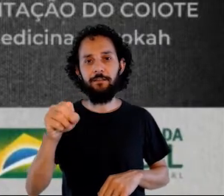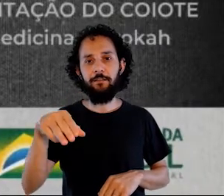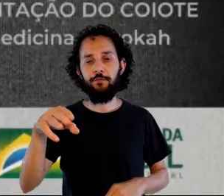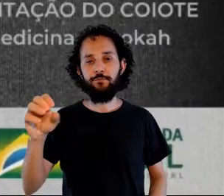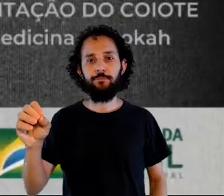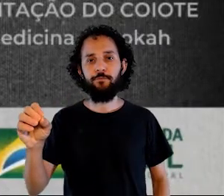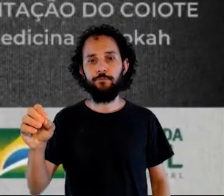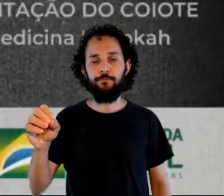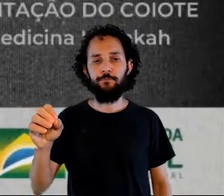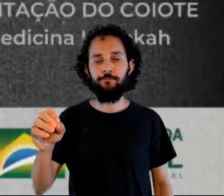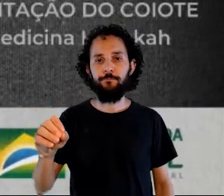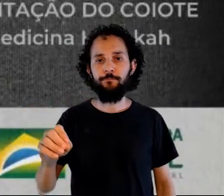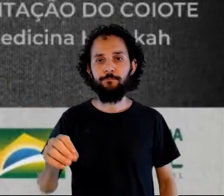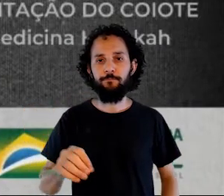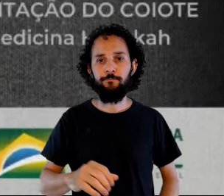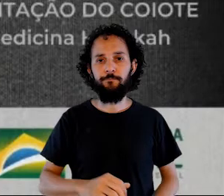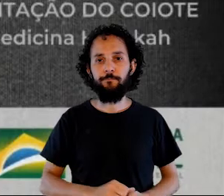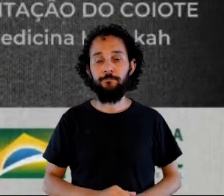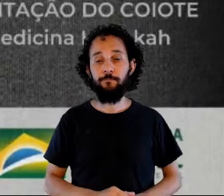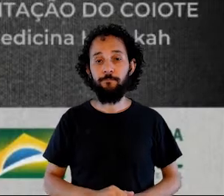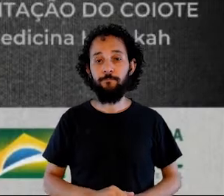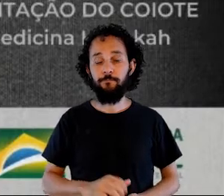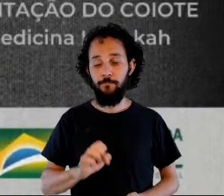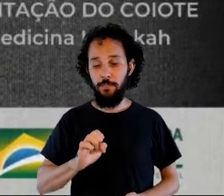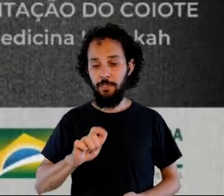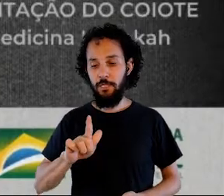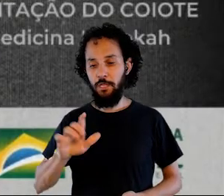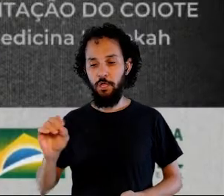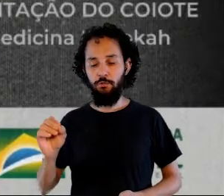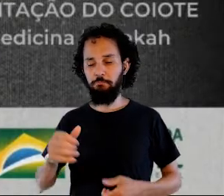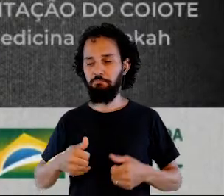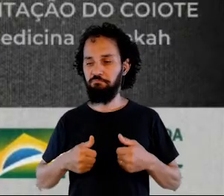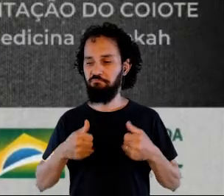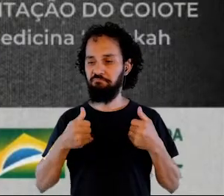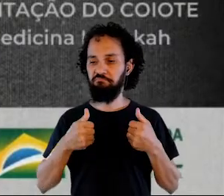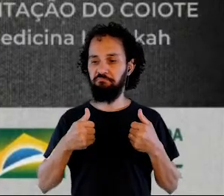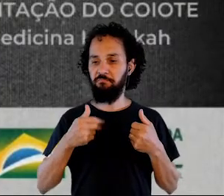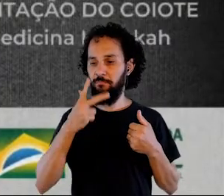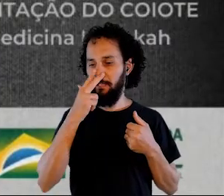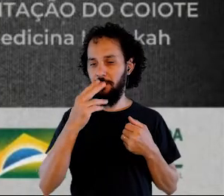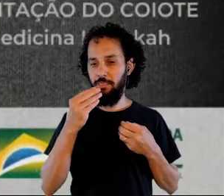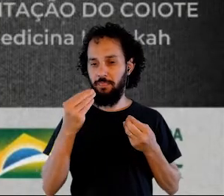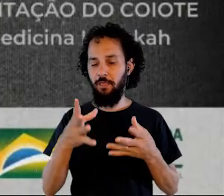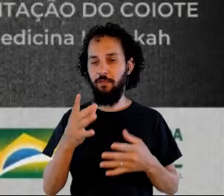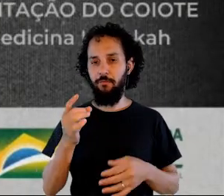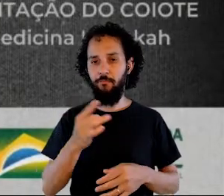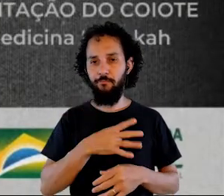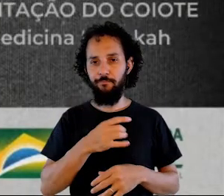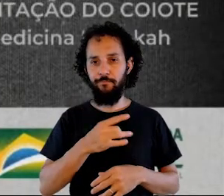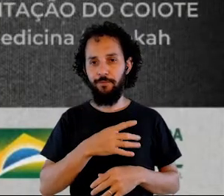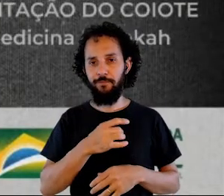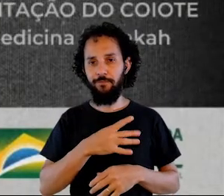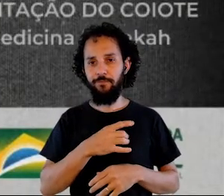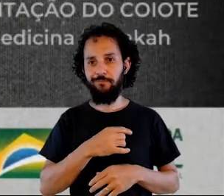O ego aparece para amedrontar o eu perdido